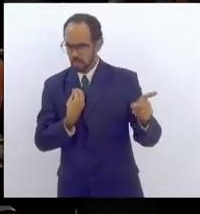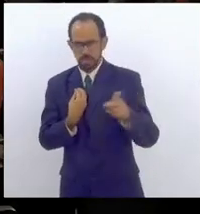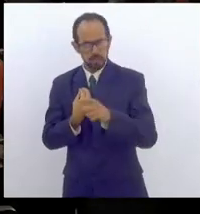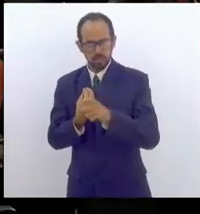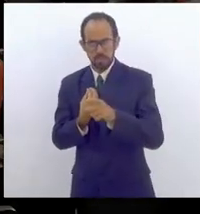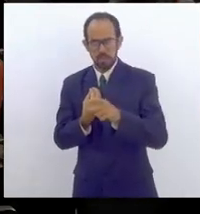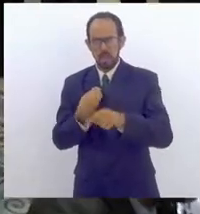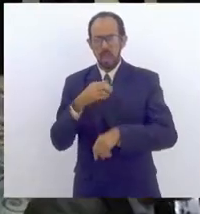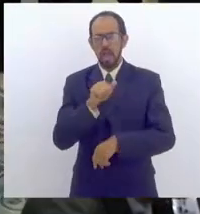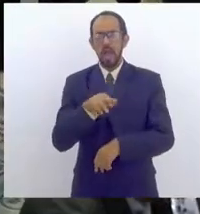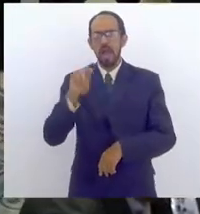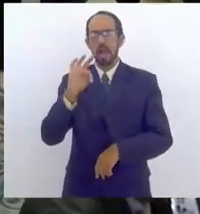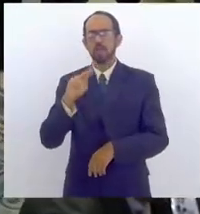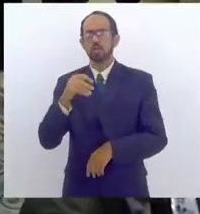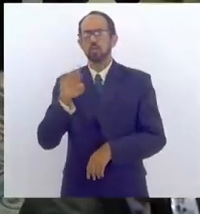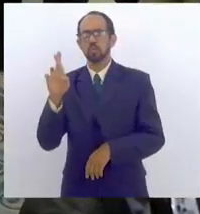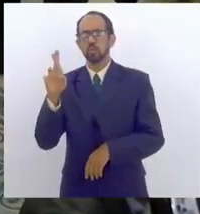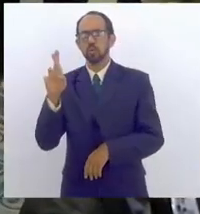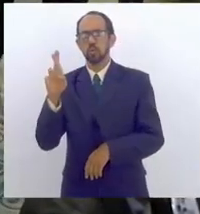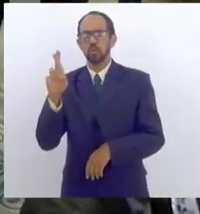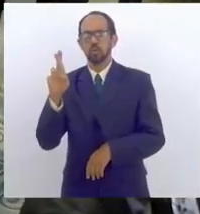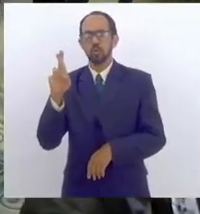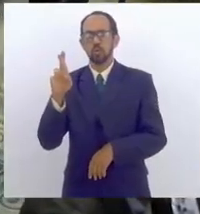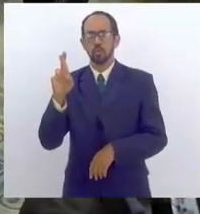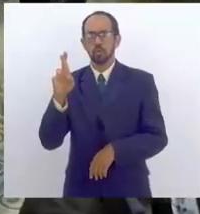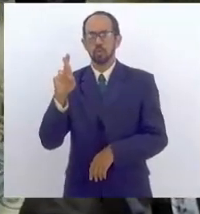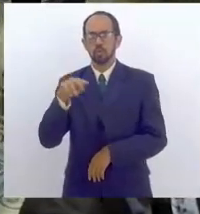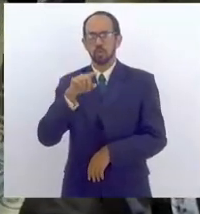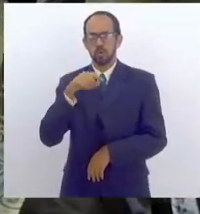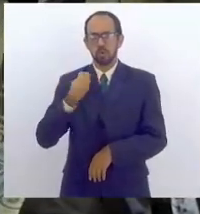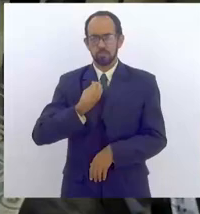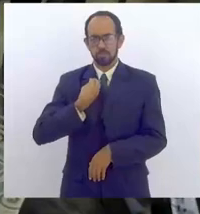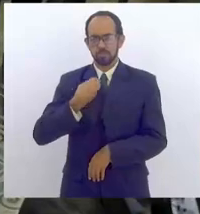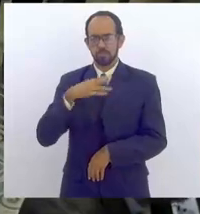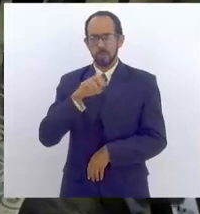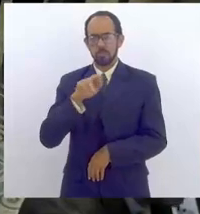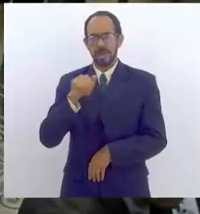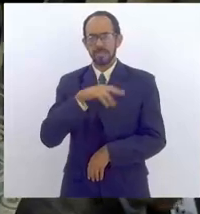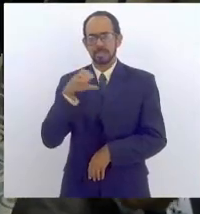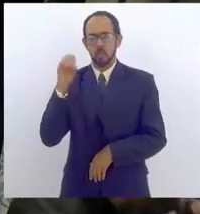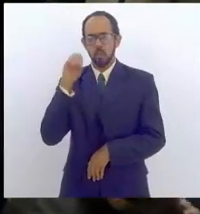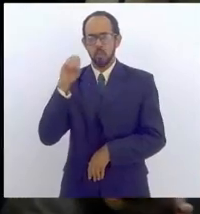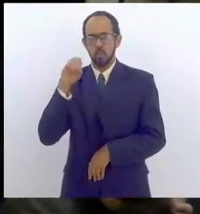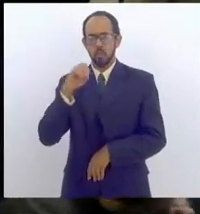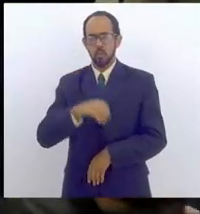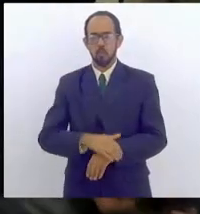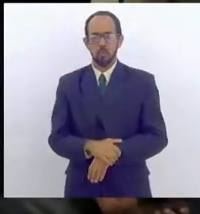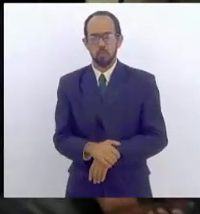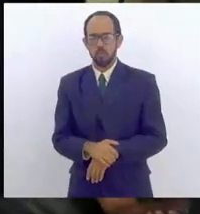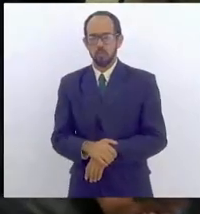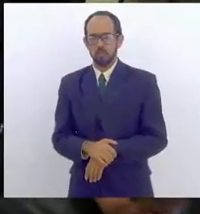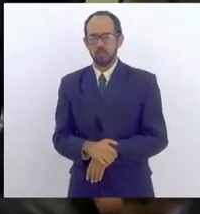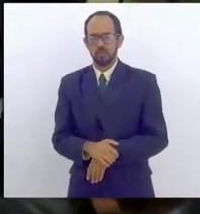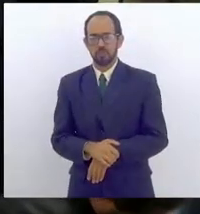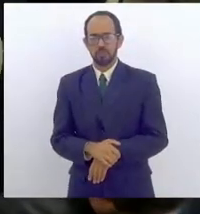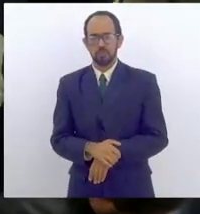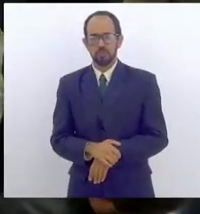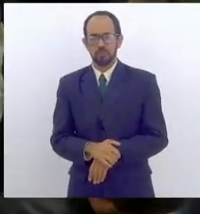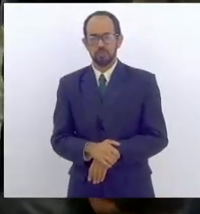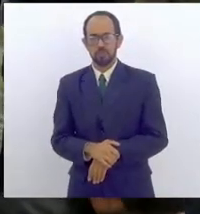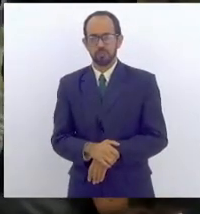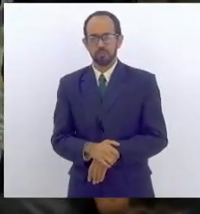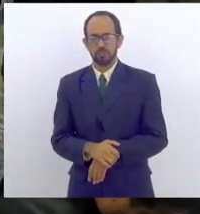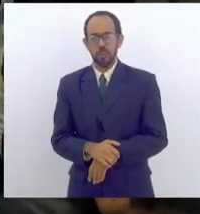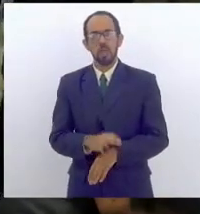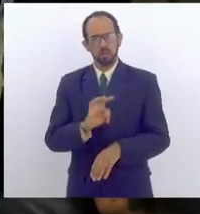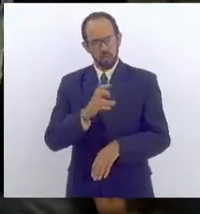Arthur Monteiro. Está aí. Brazão. Todos os deputados, tá, gente? Deputados e